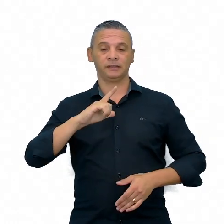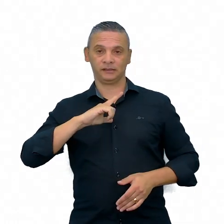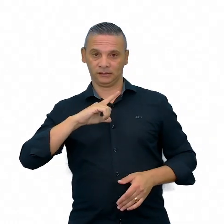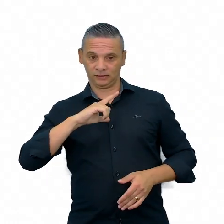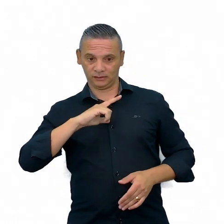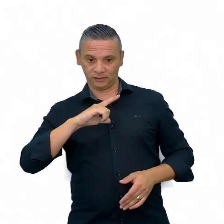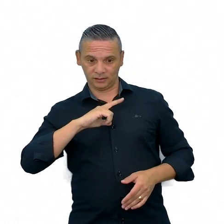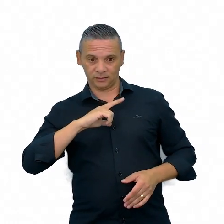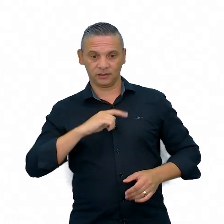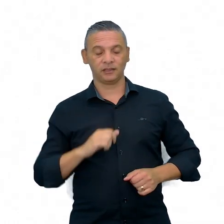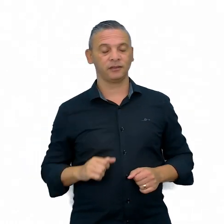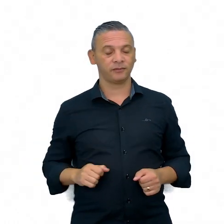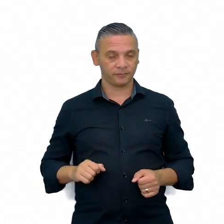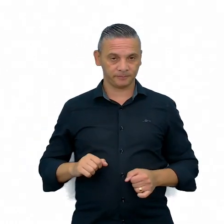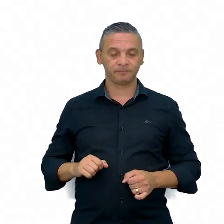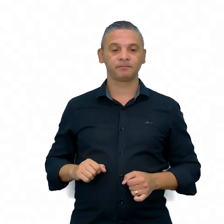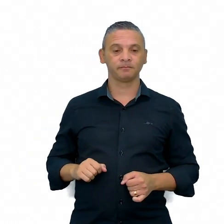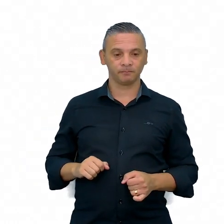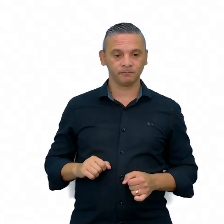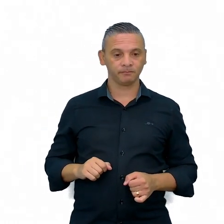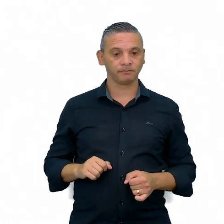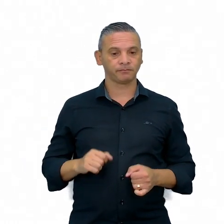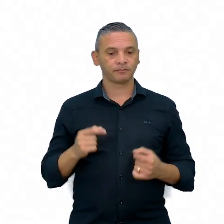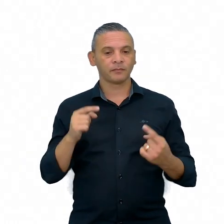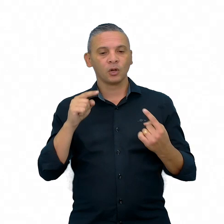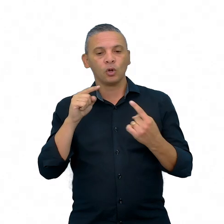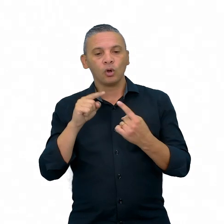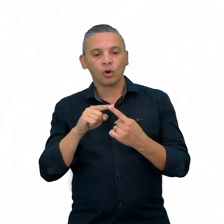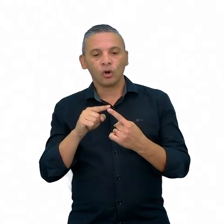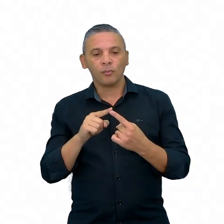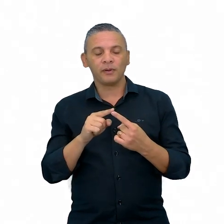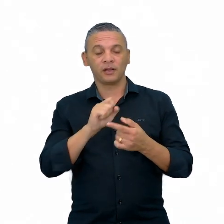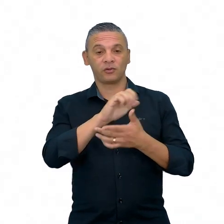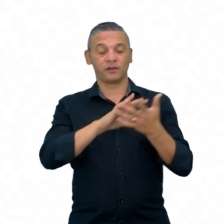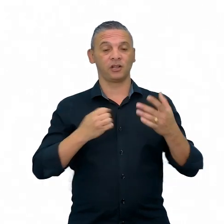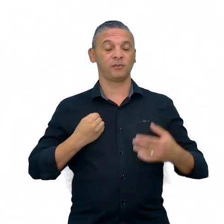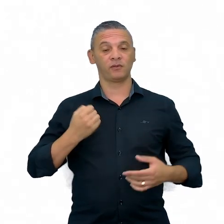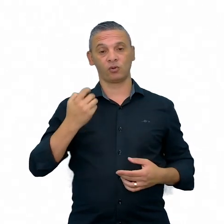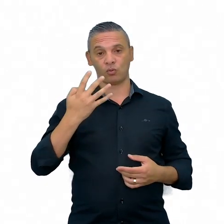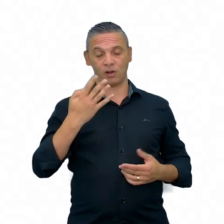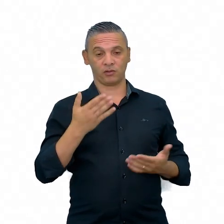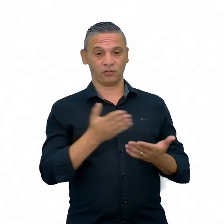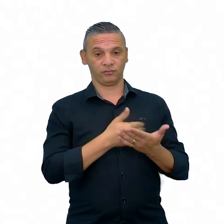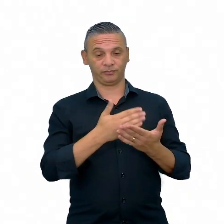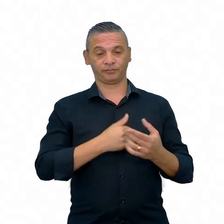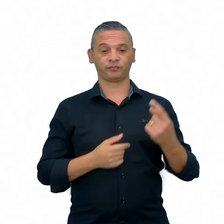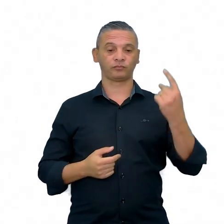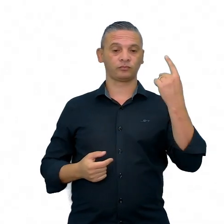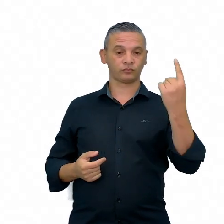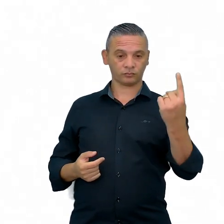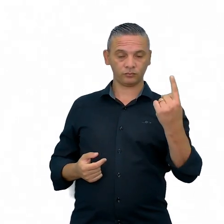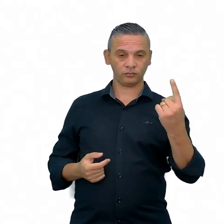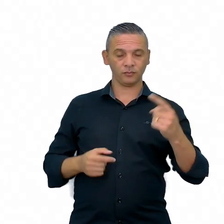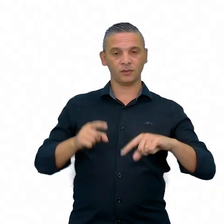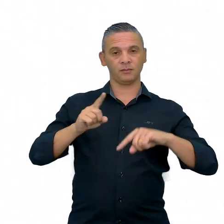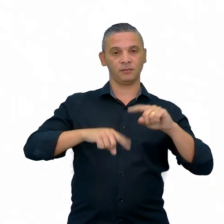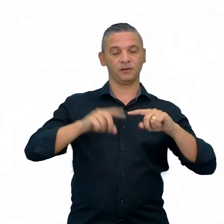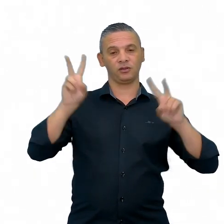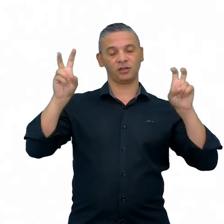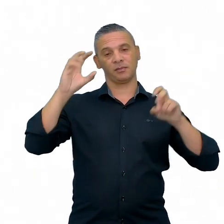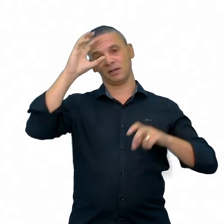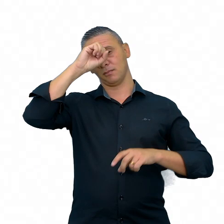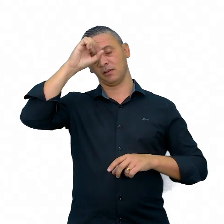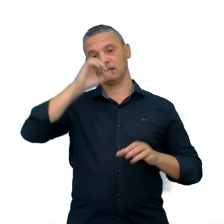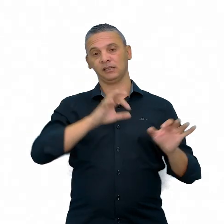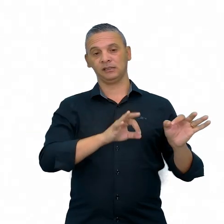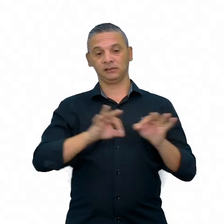foram estudados na formação de etapa, relativa à sequência de atividade 4 do volume 1 do material Aprender